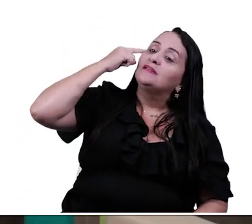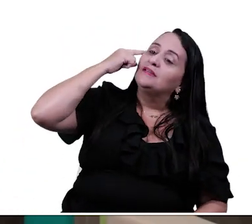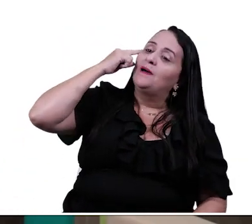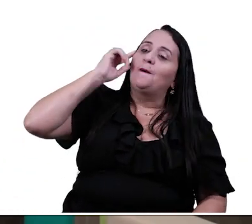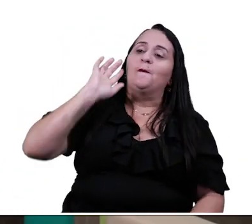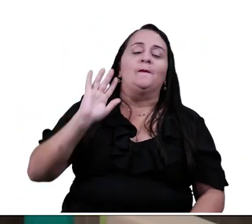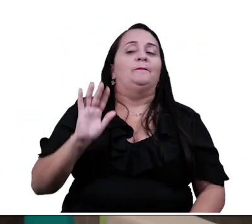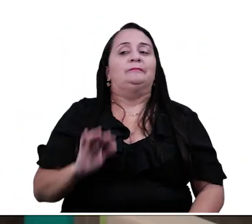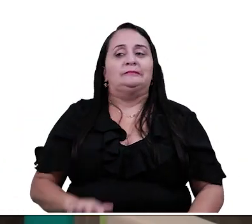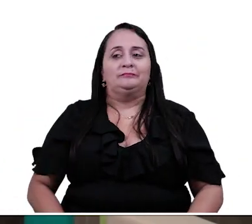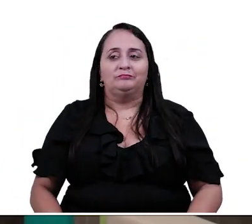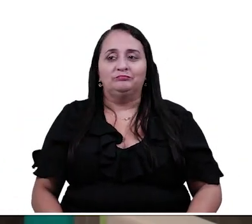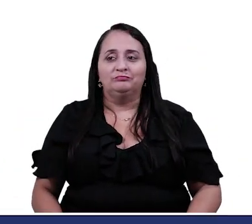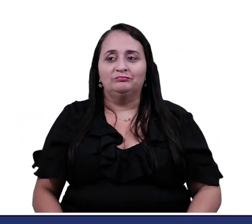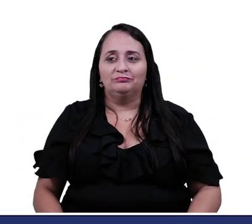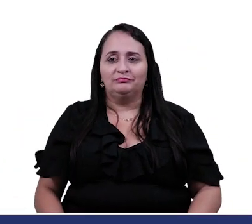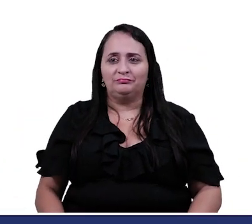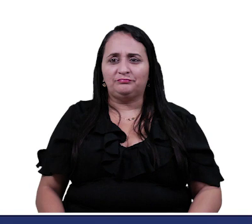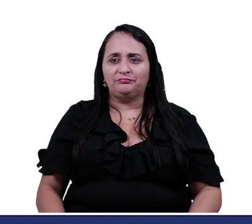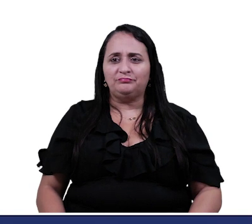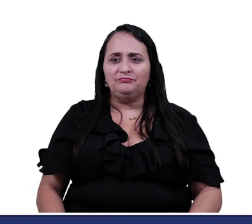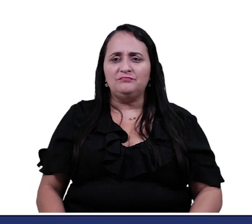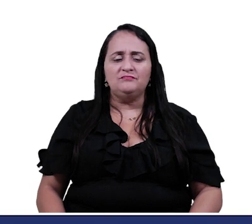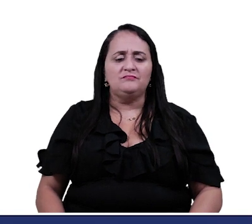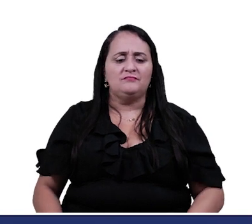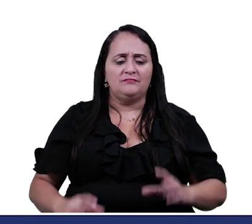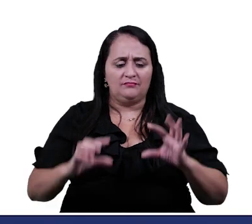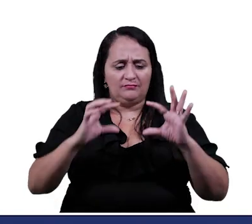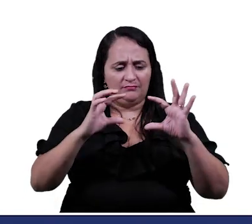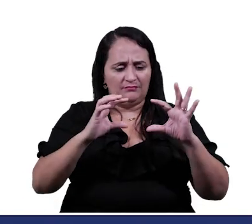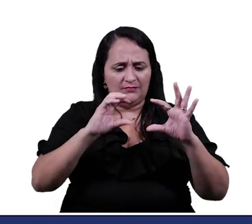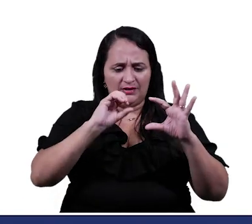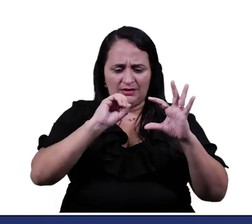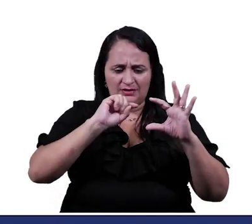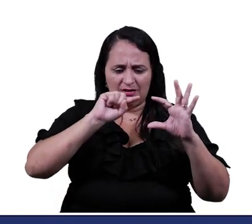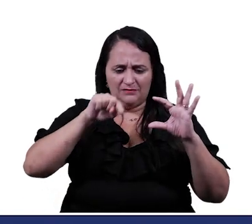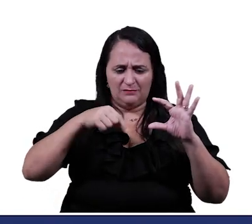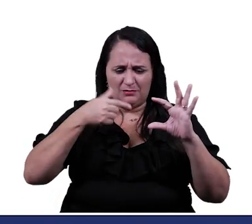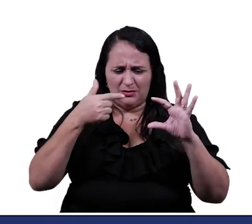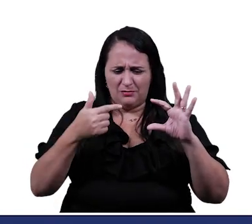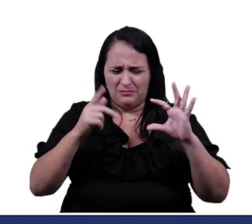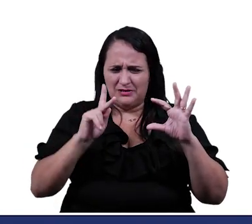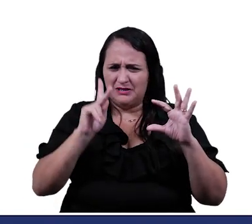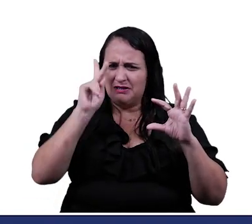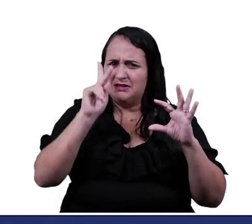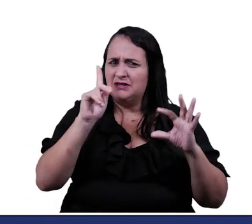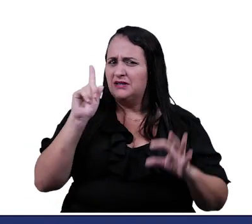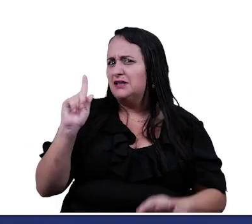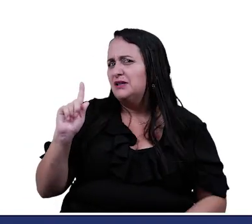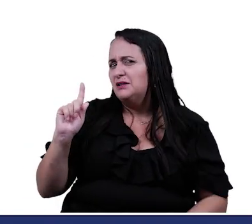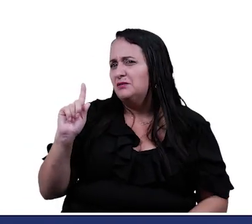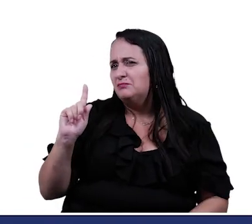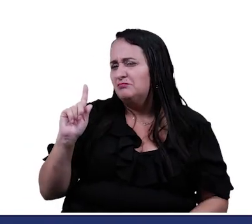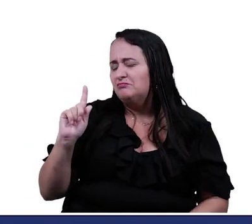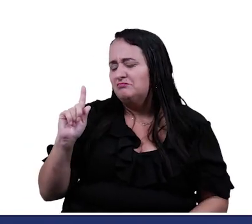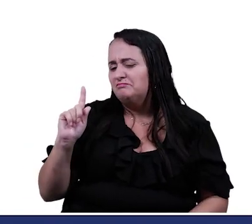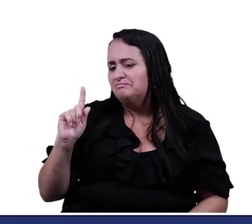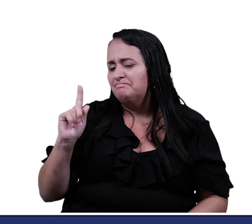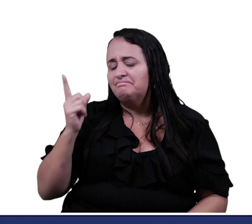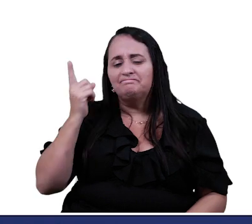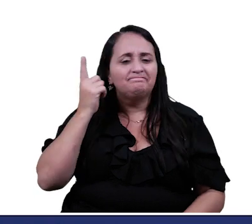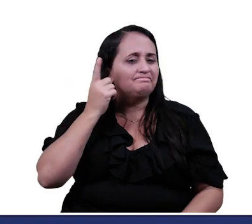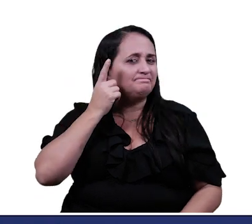gente. Olha lá, a embalagem mostra que tem 0,2 kg de produto.